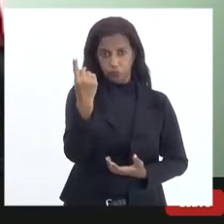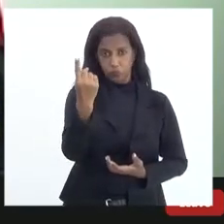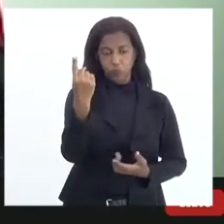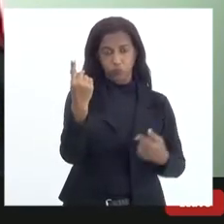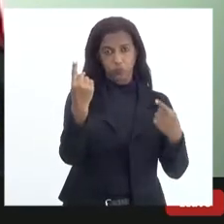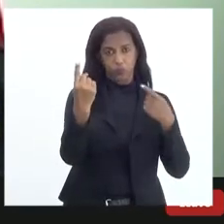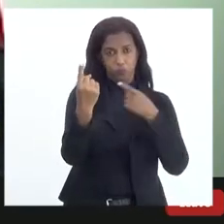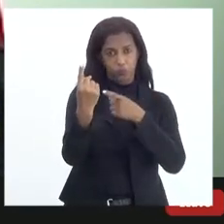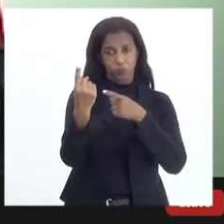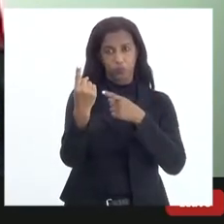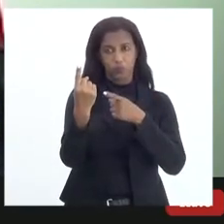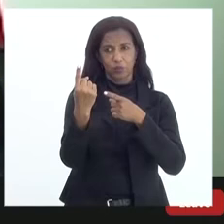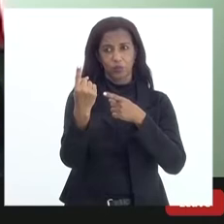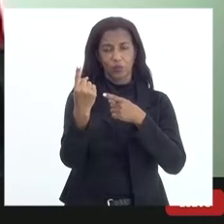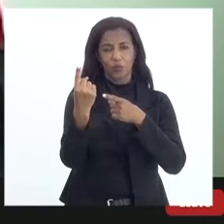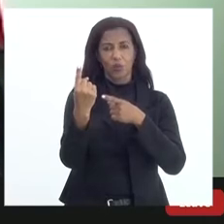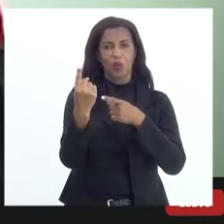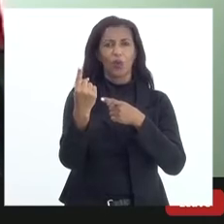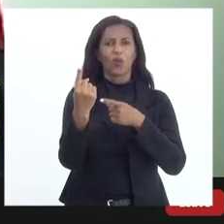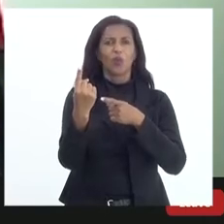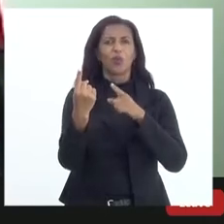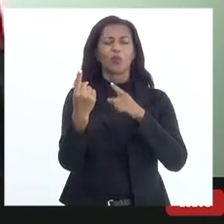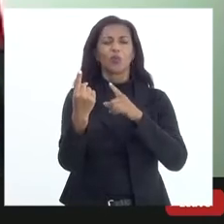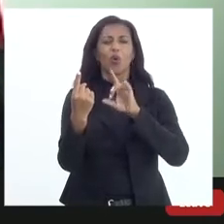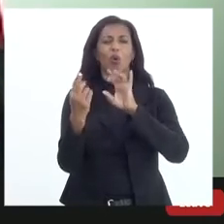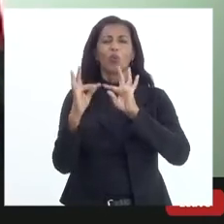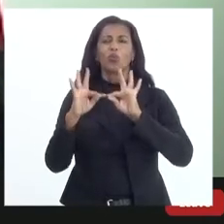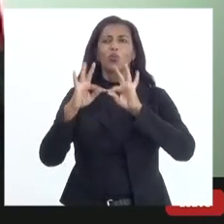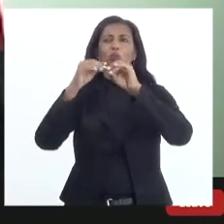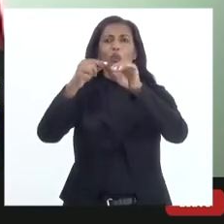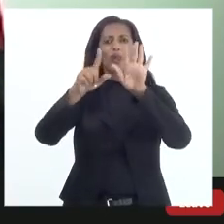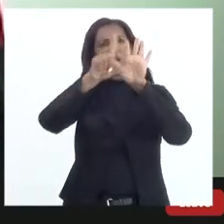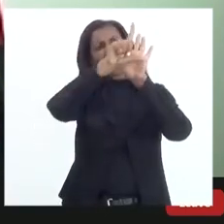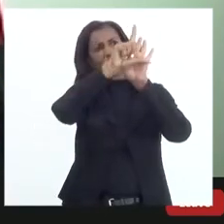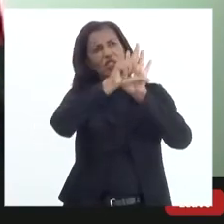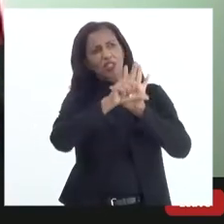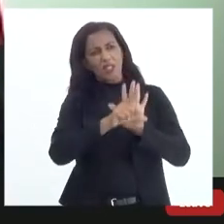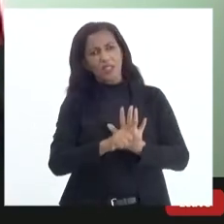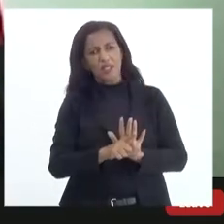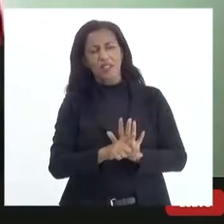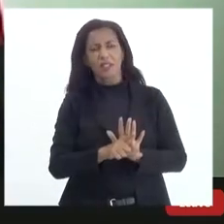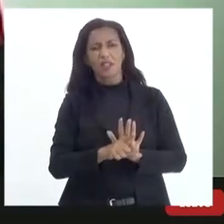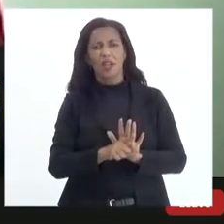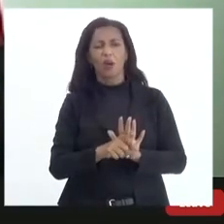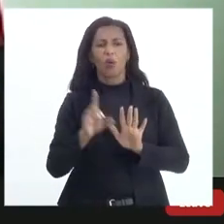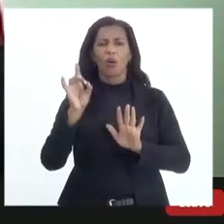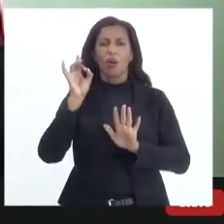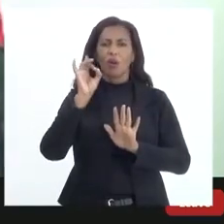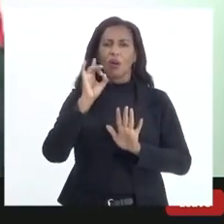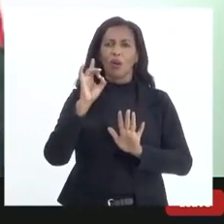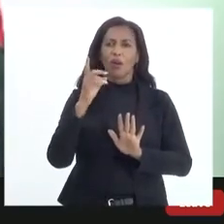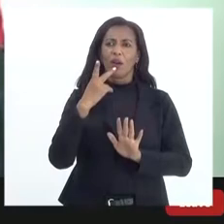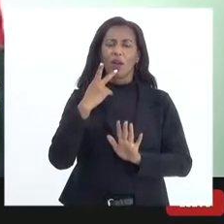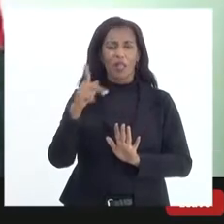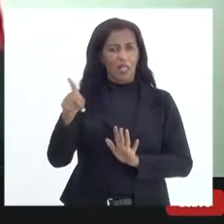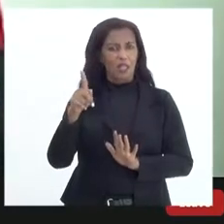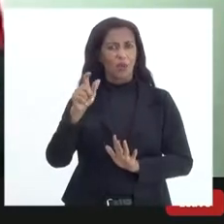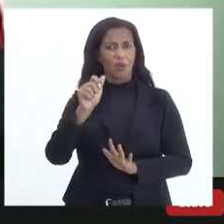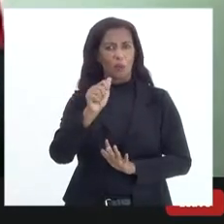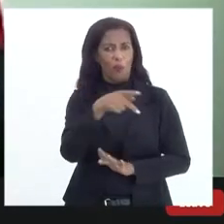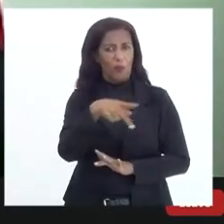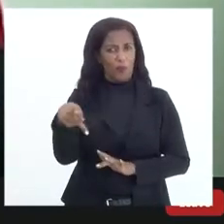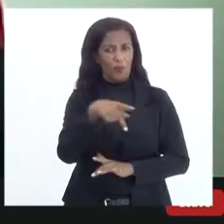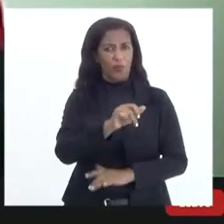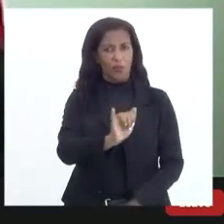porque nós estamos fazendo um apanhado de toda essa legislação. porque essa questão apresentada pelo